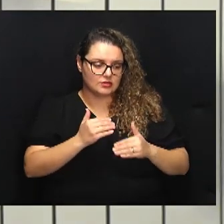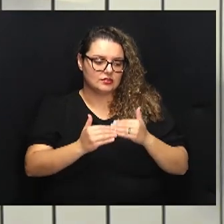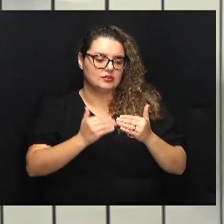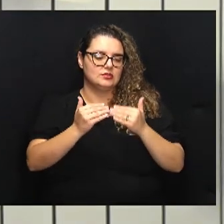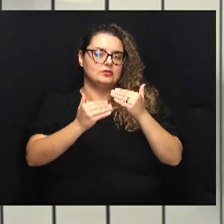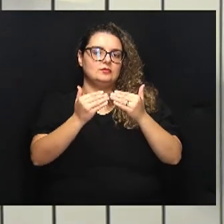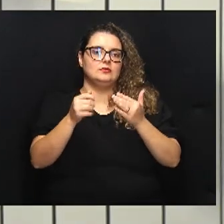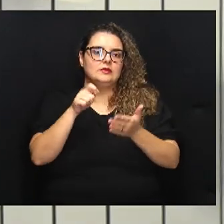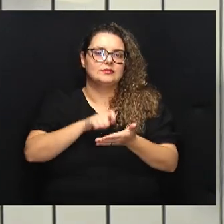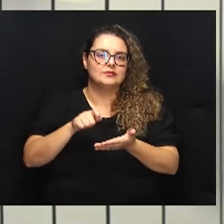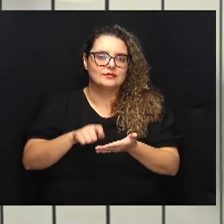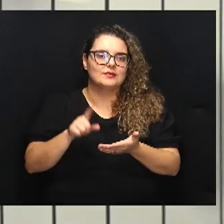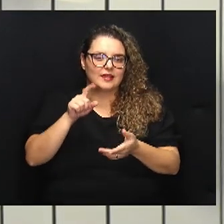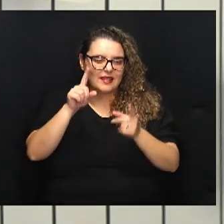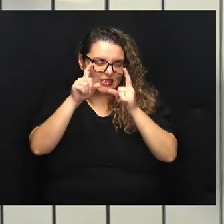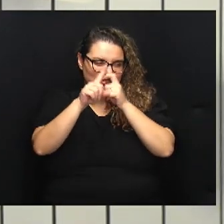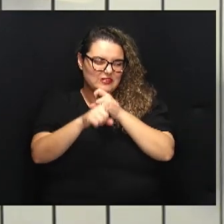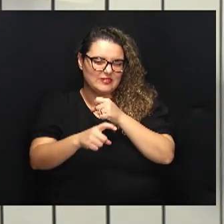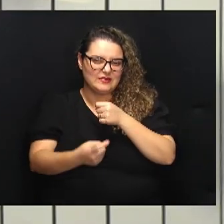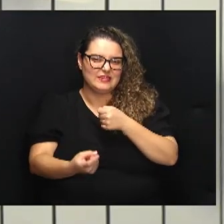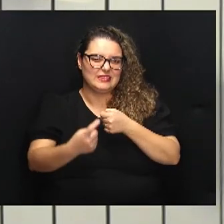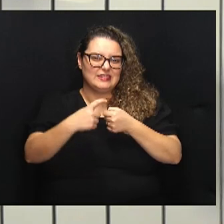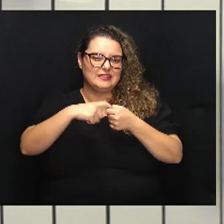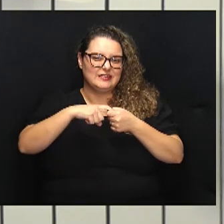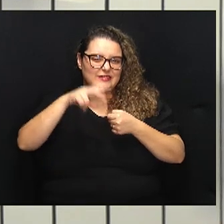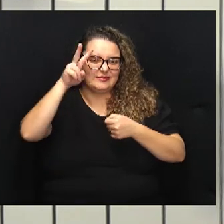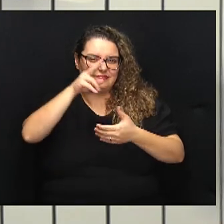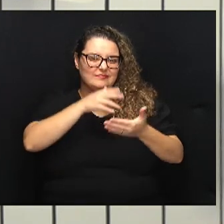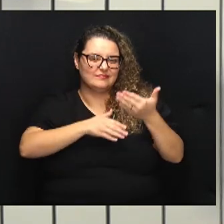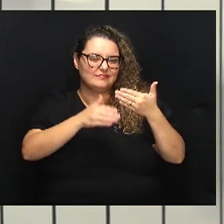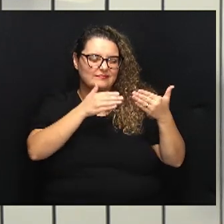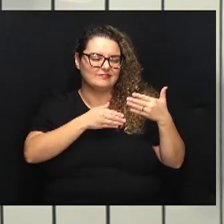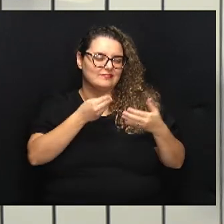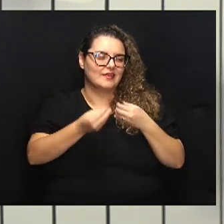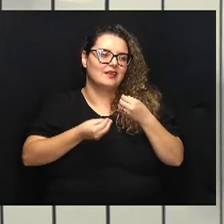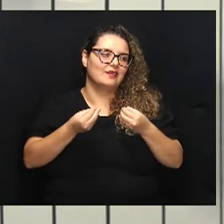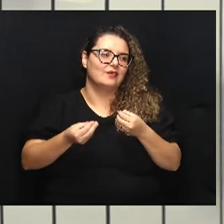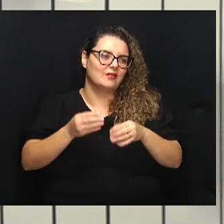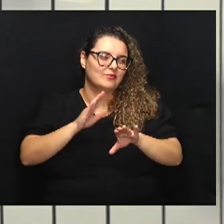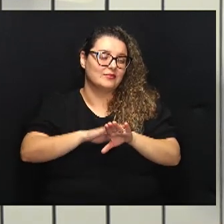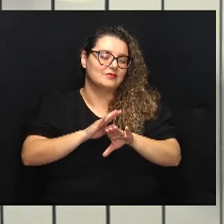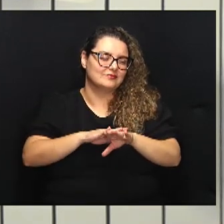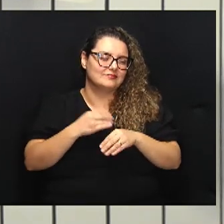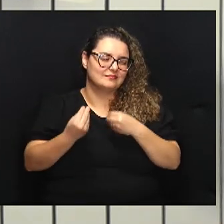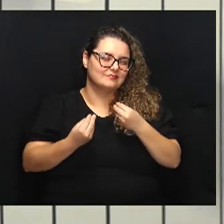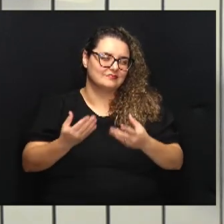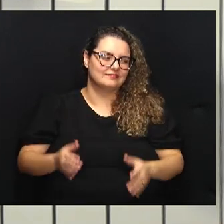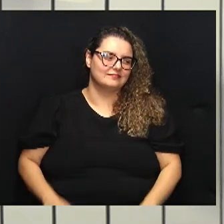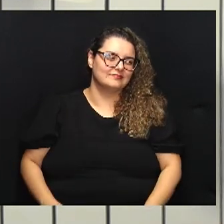do livro, é difícil voltar a tantas histórias do passado? Como que você reagiu, Daniela?